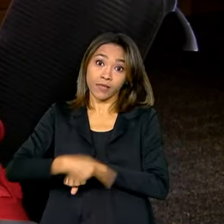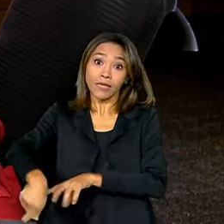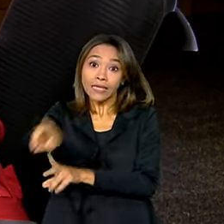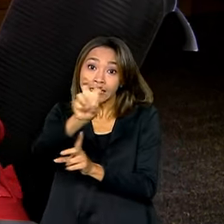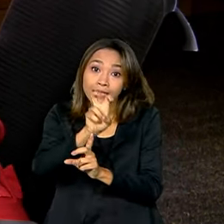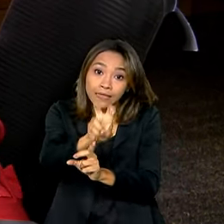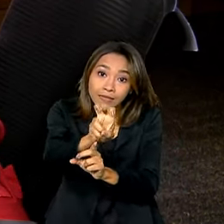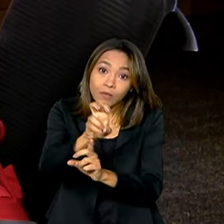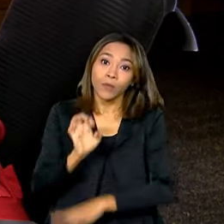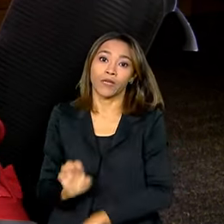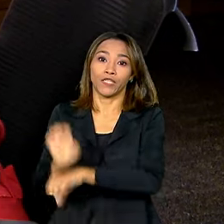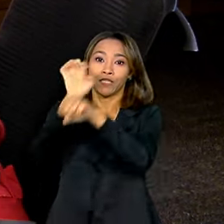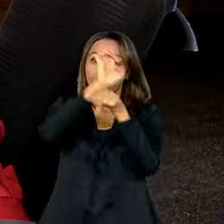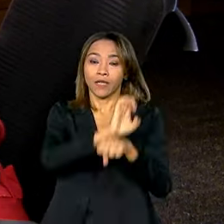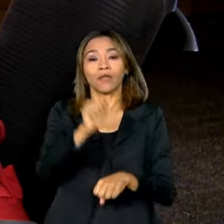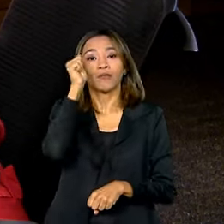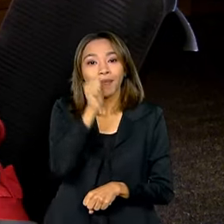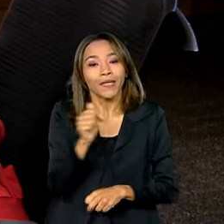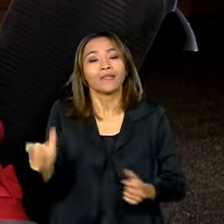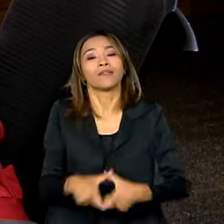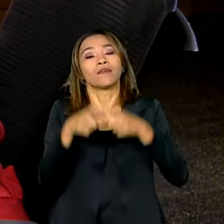5 estados as mulheres